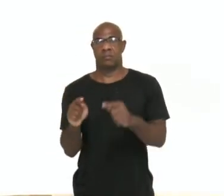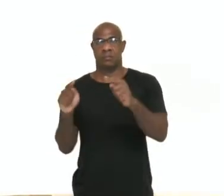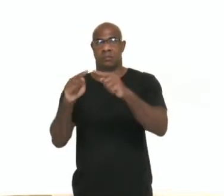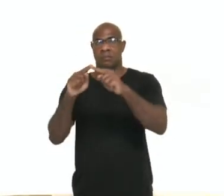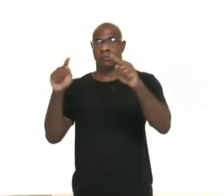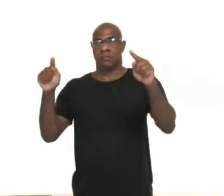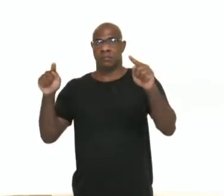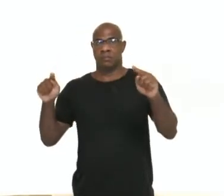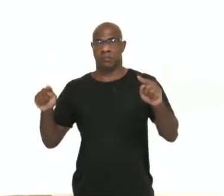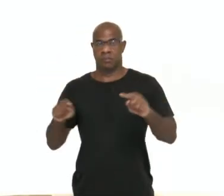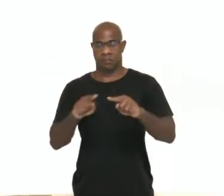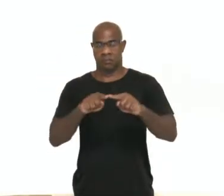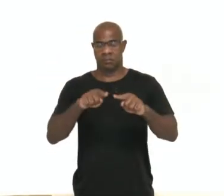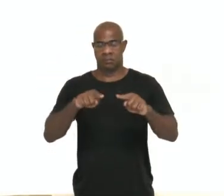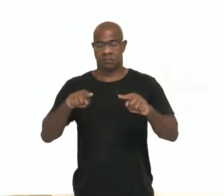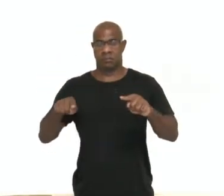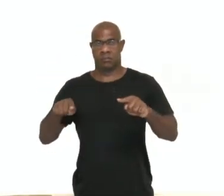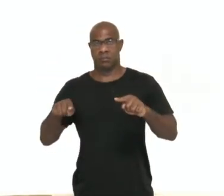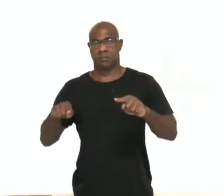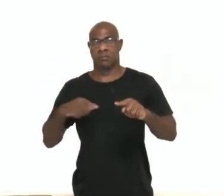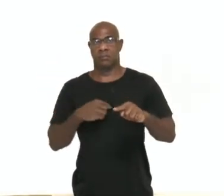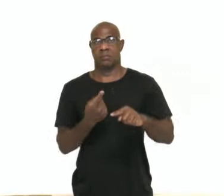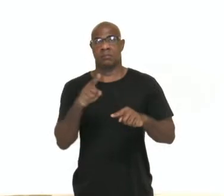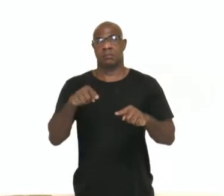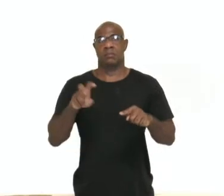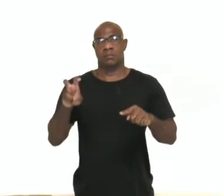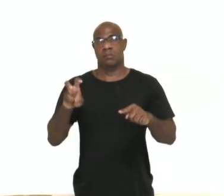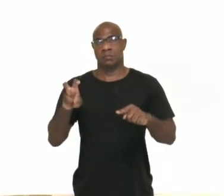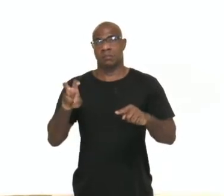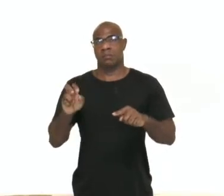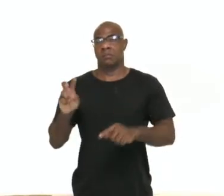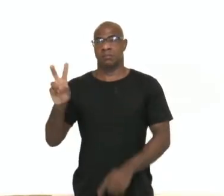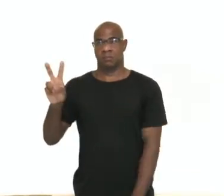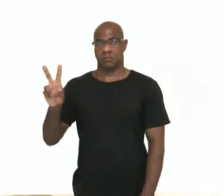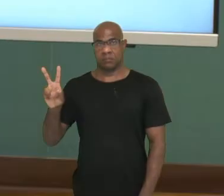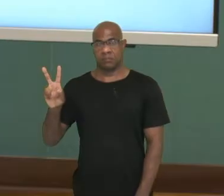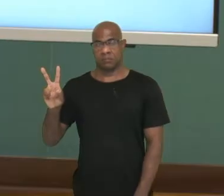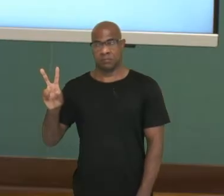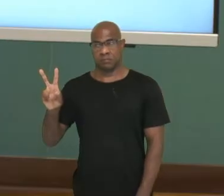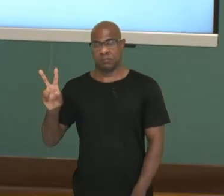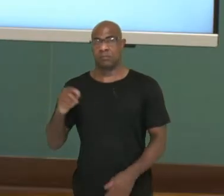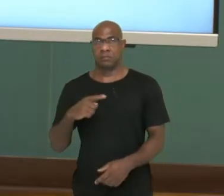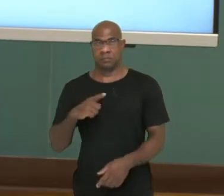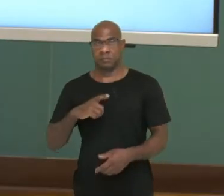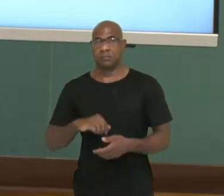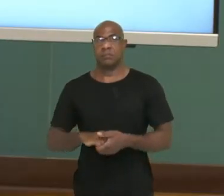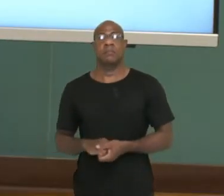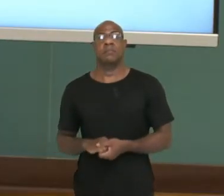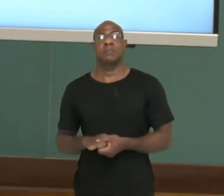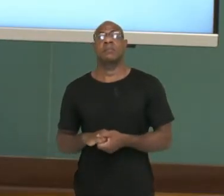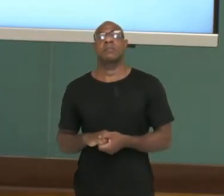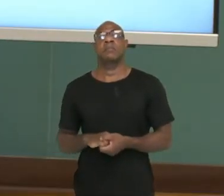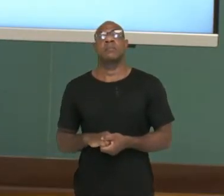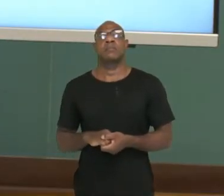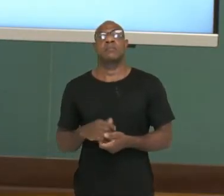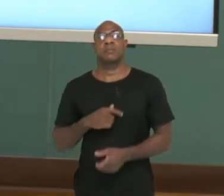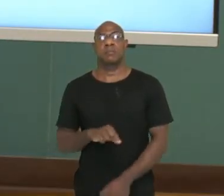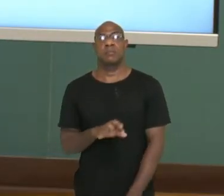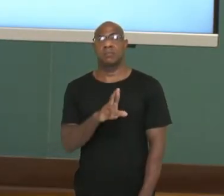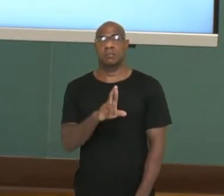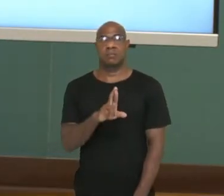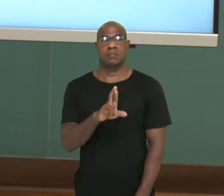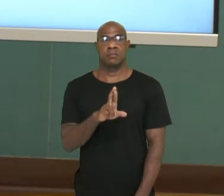Cada gerador tem 1,5 volts de FEM, força eletromotriz, e resistência de 0,5